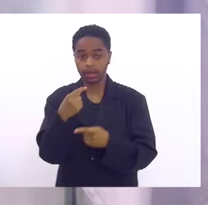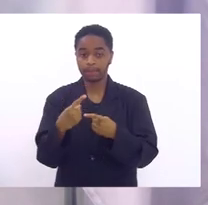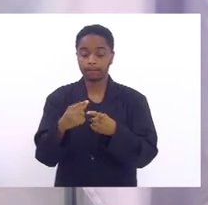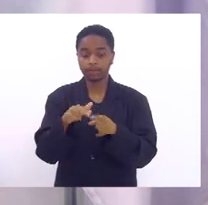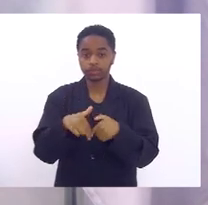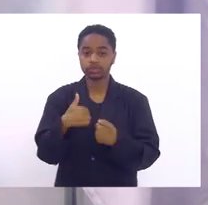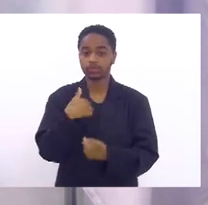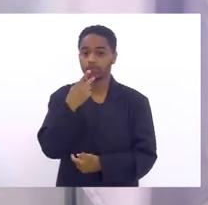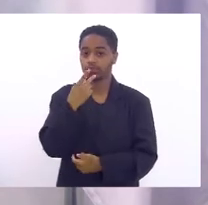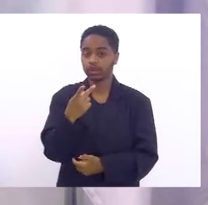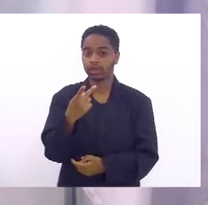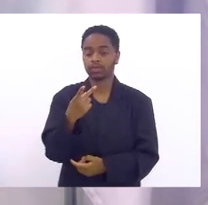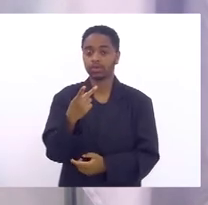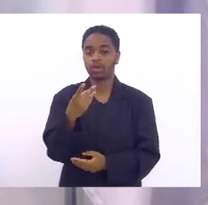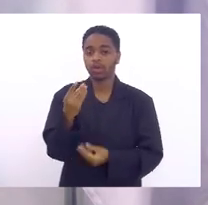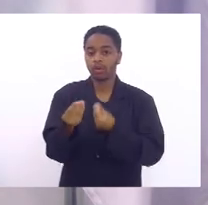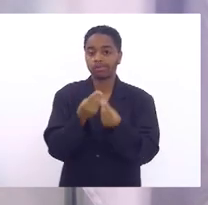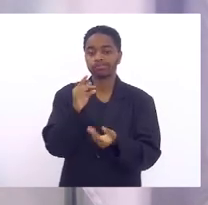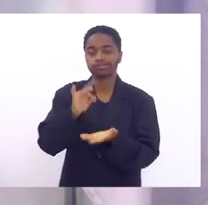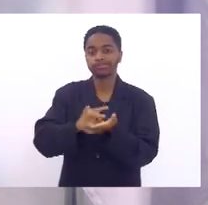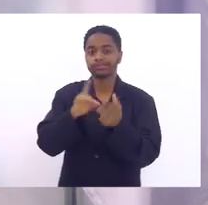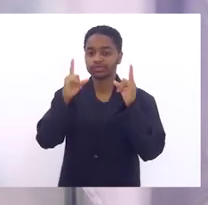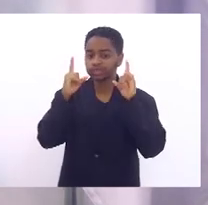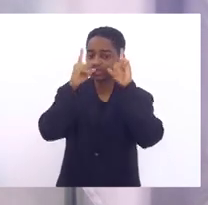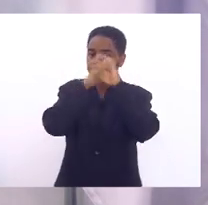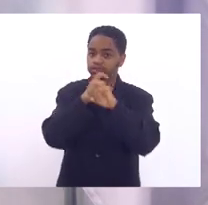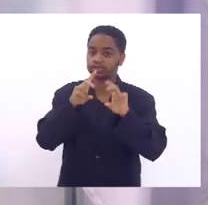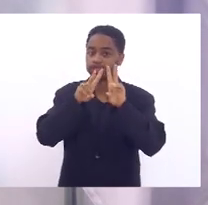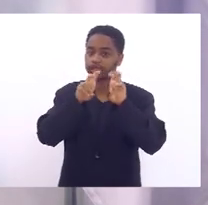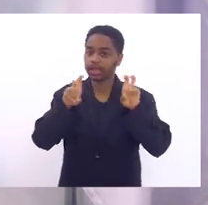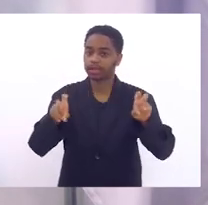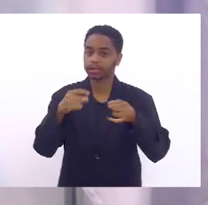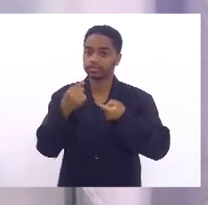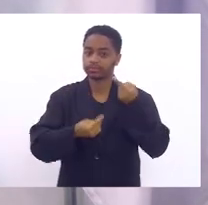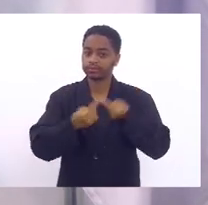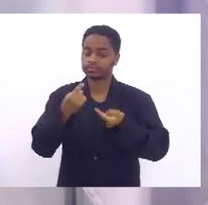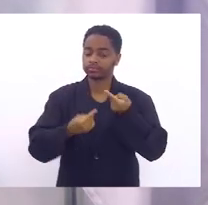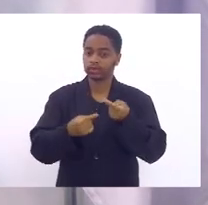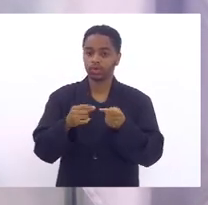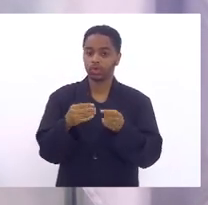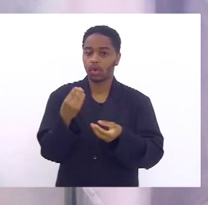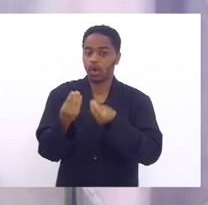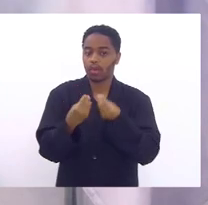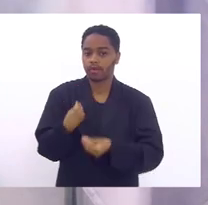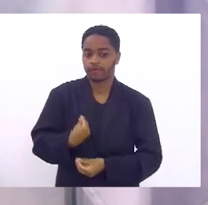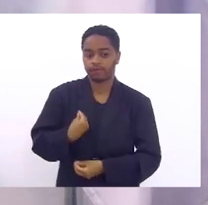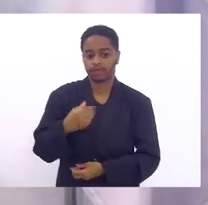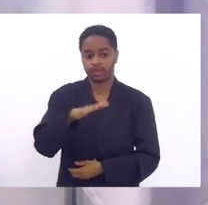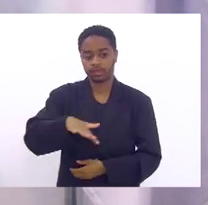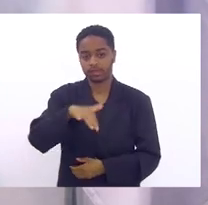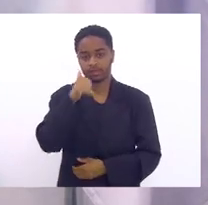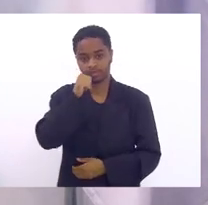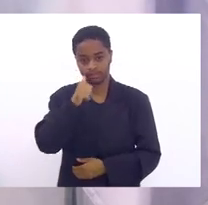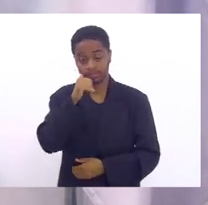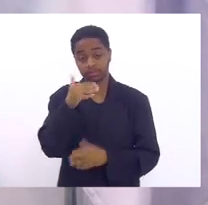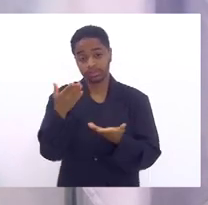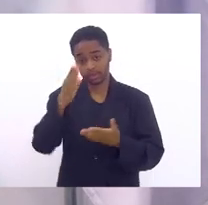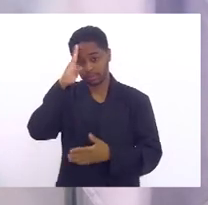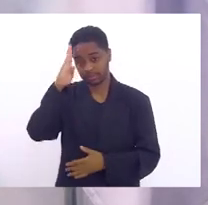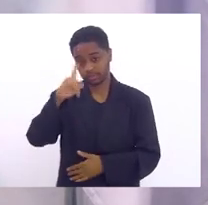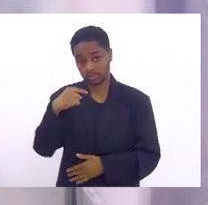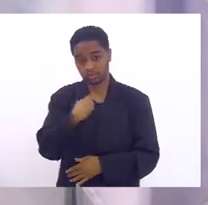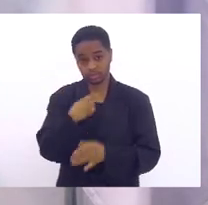complexidade desse tema eh no impacto da vida dessas mulheres então é Central que a gente possa unir